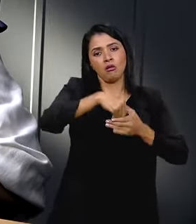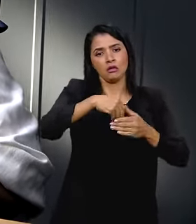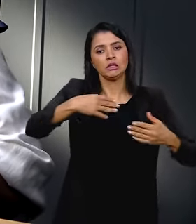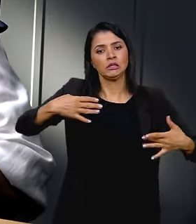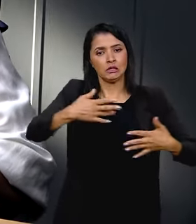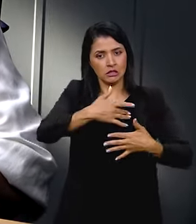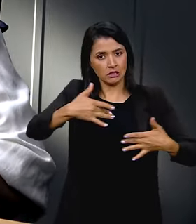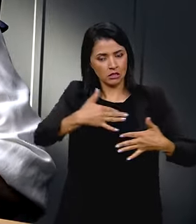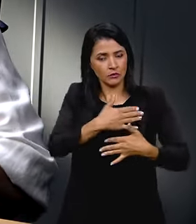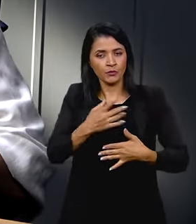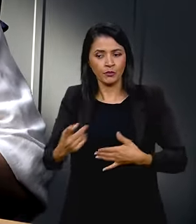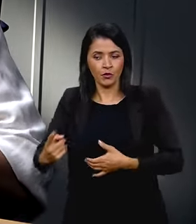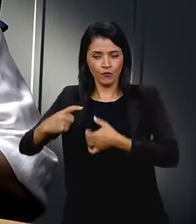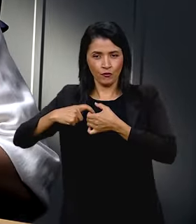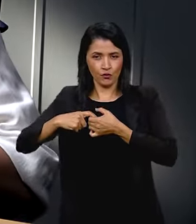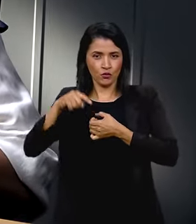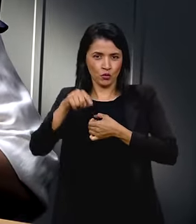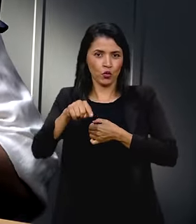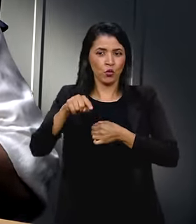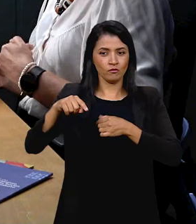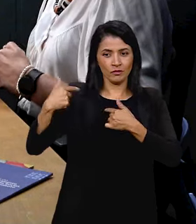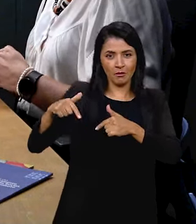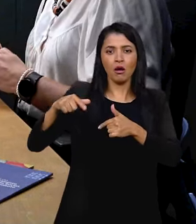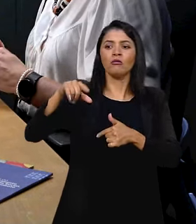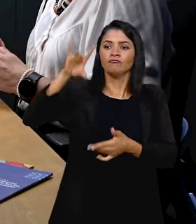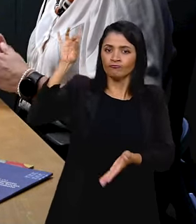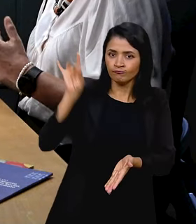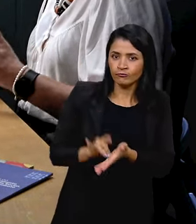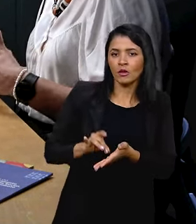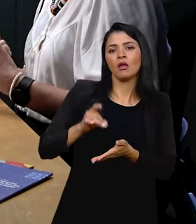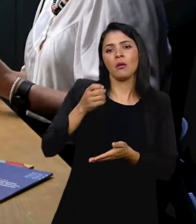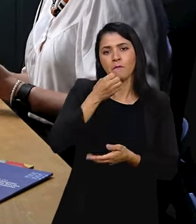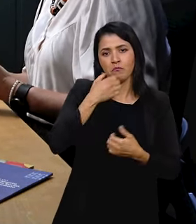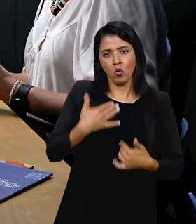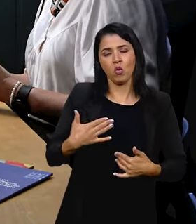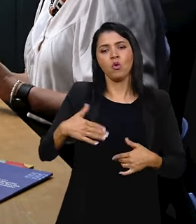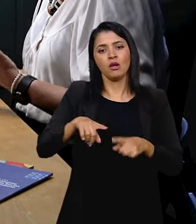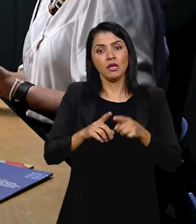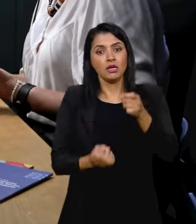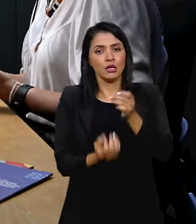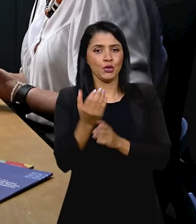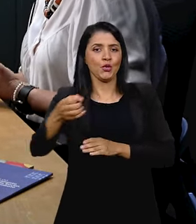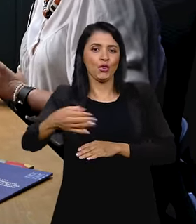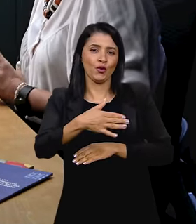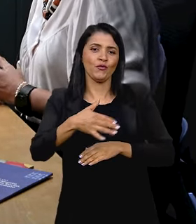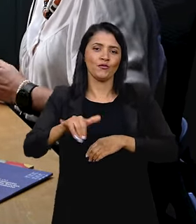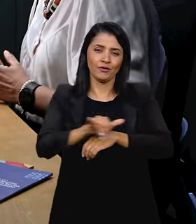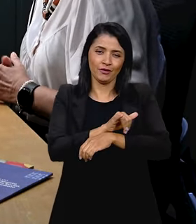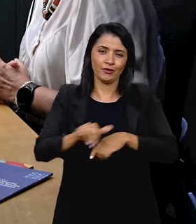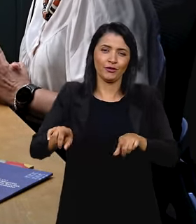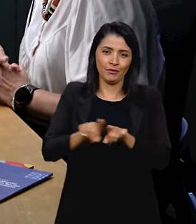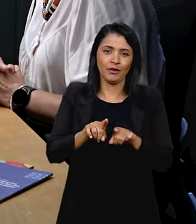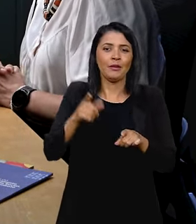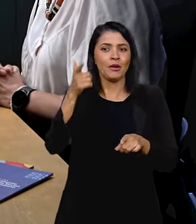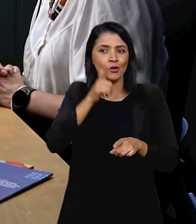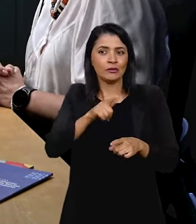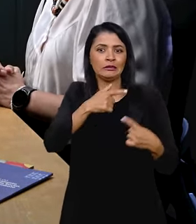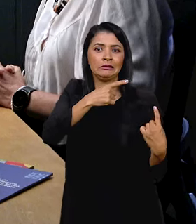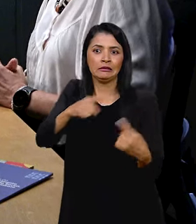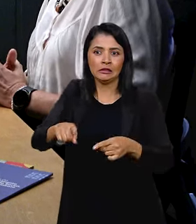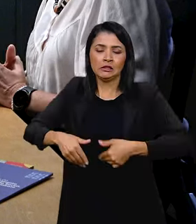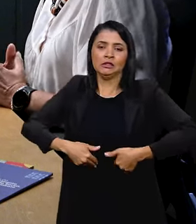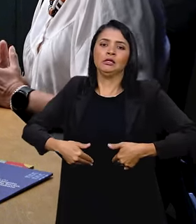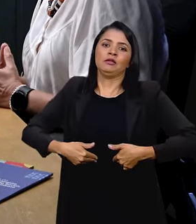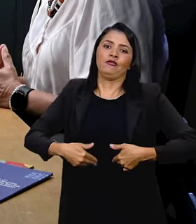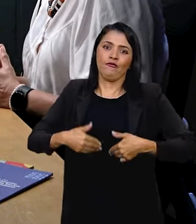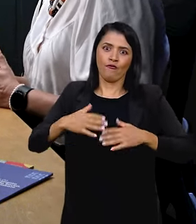cidades então a gente retomou ações que eram comprovadamente efetivas e também criou novas ações para dar conta desse desafio do combate à fome